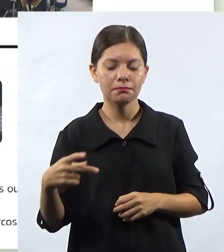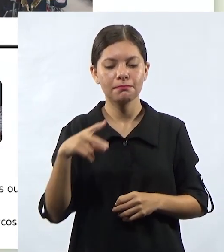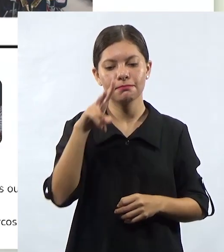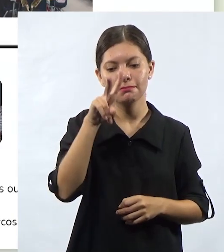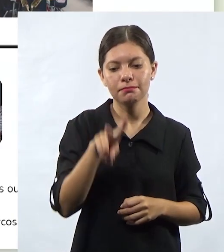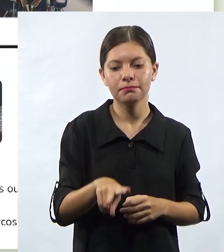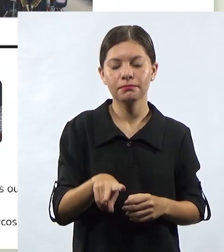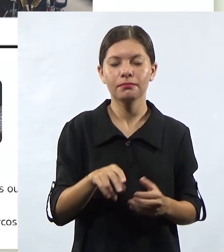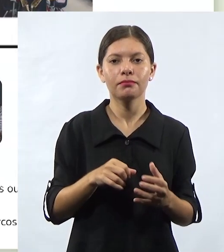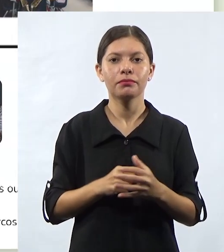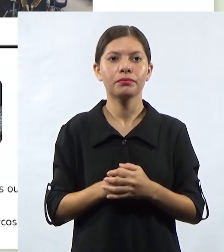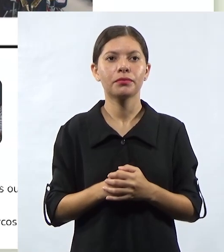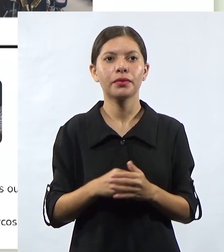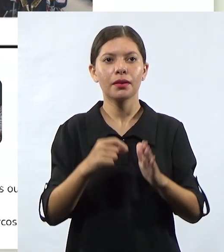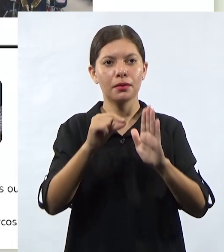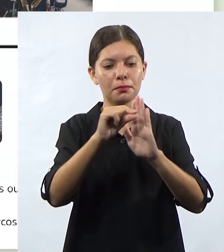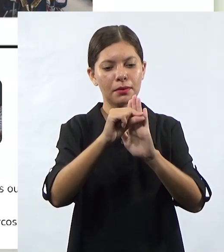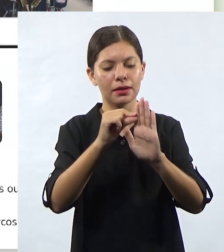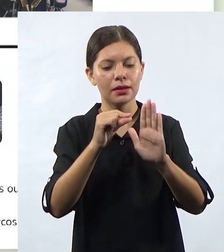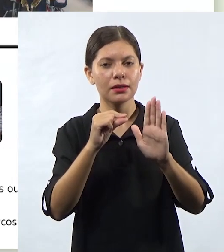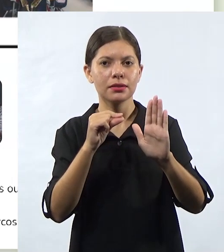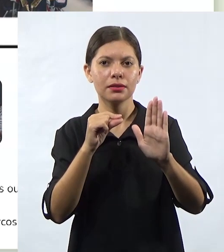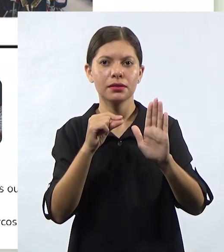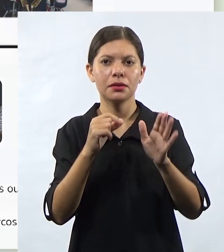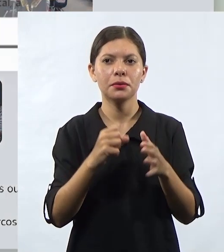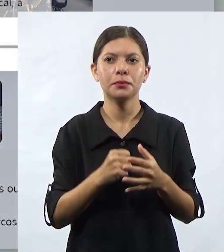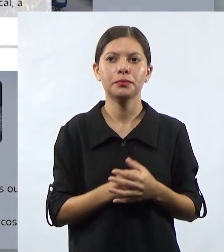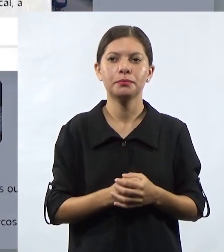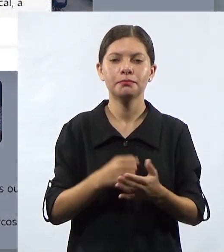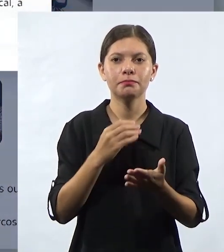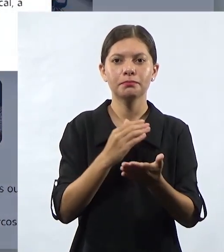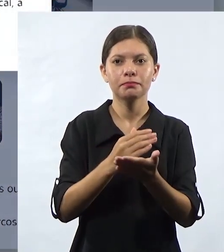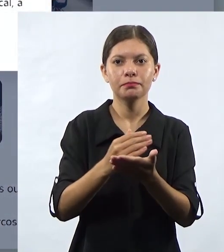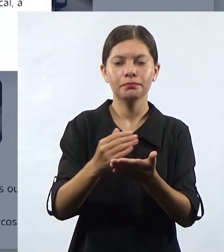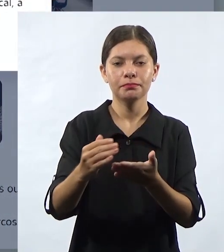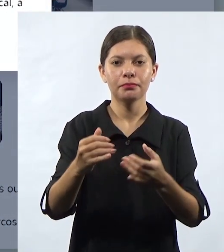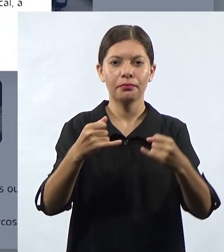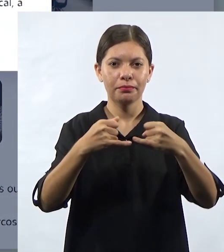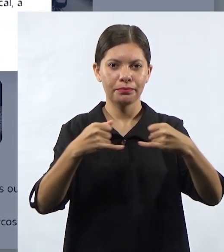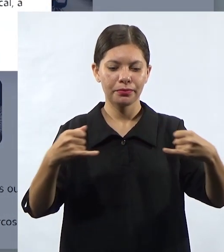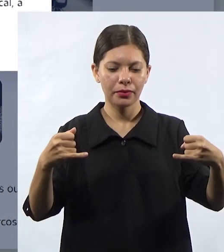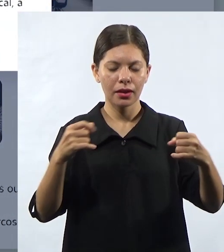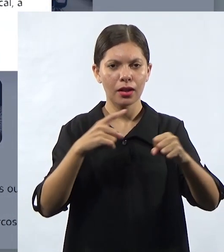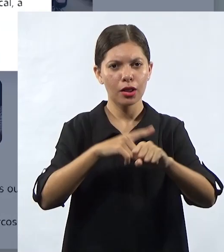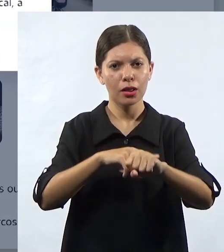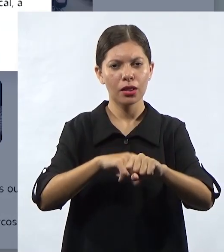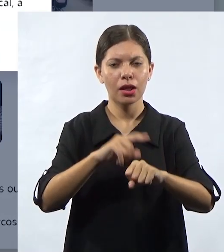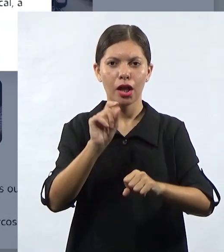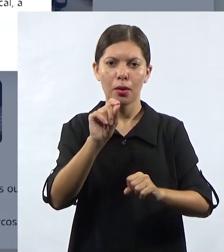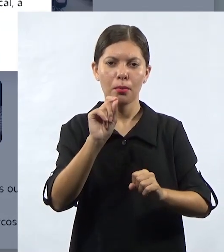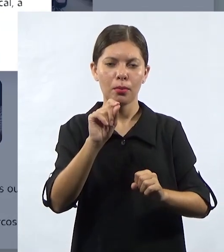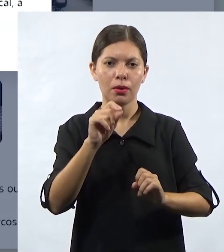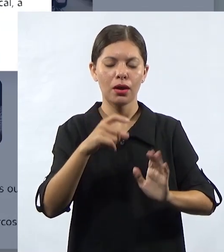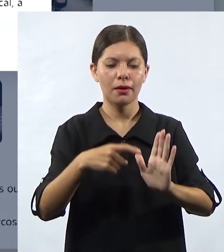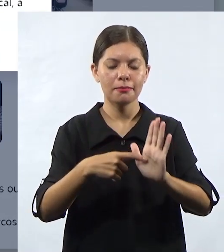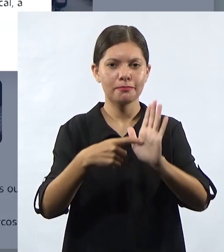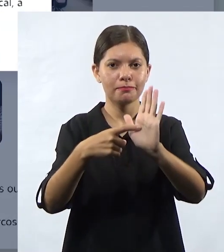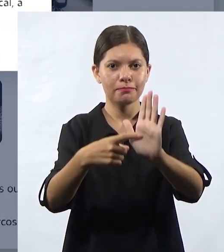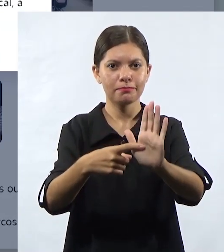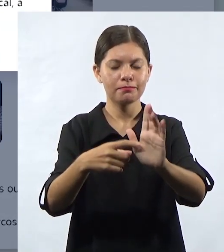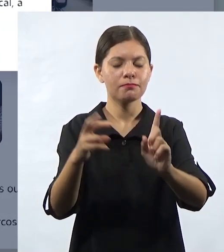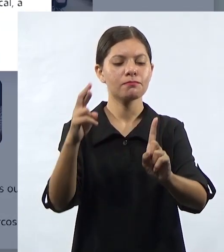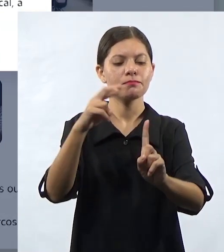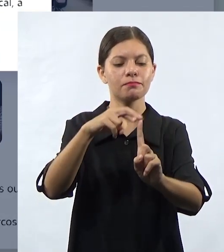interativa. Faça uma marcação de início, isso é muito importante. Então, uma linha do tempo, ela é uma